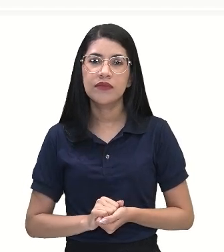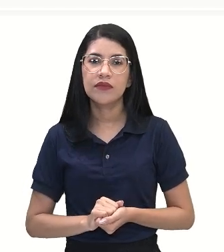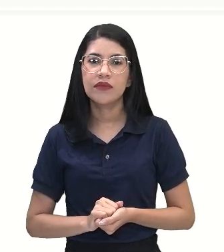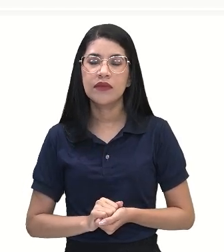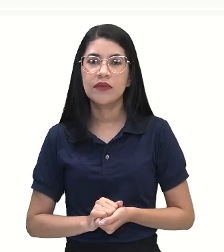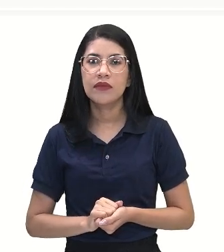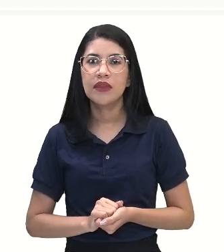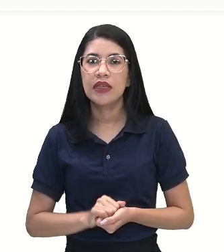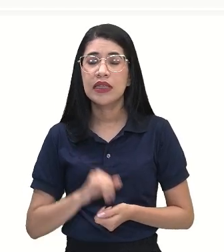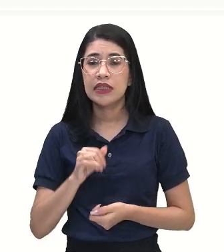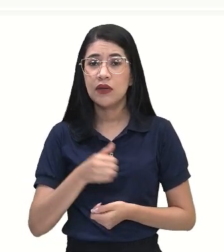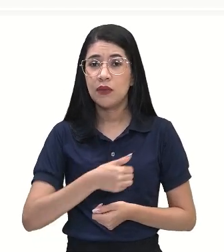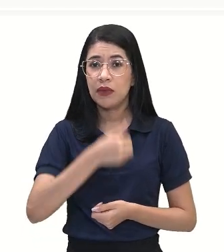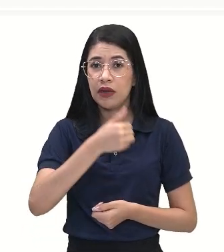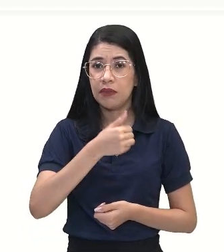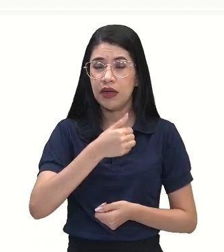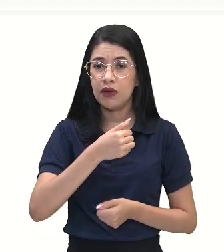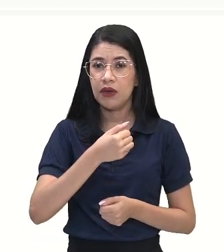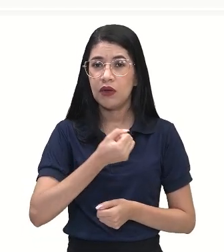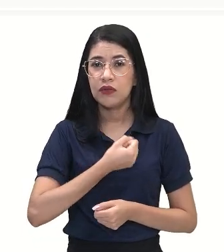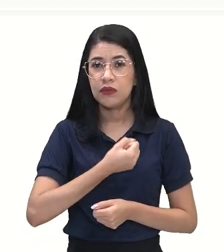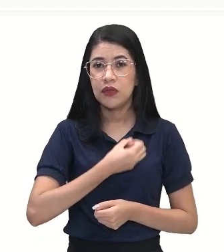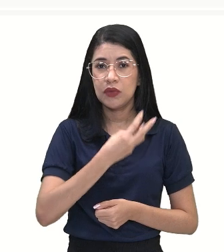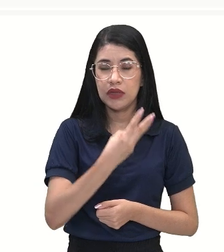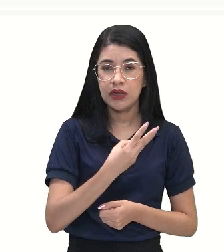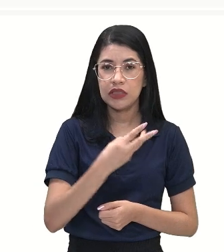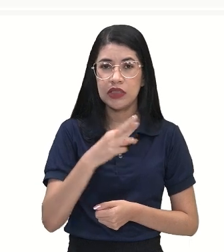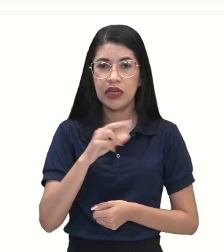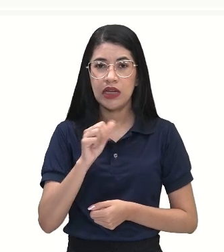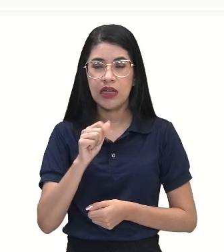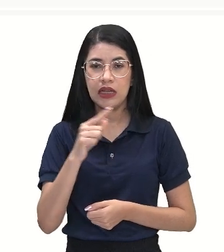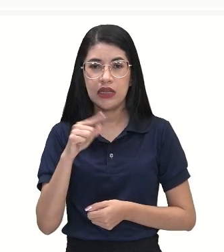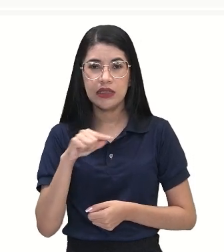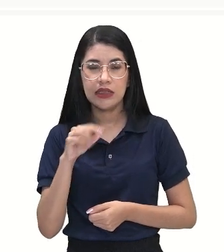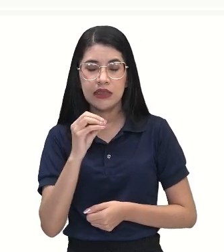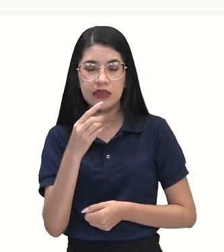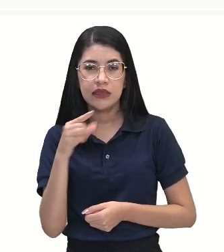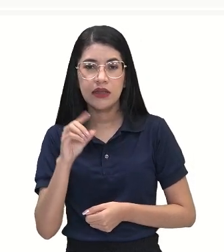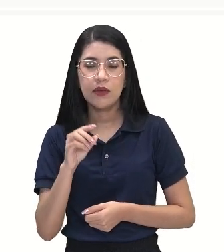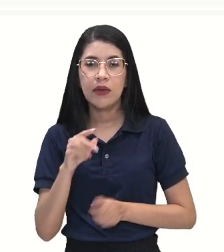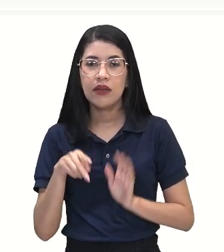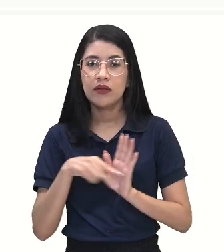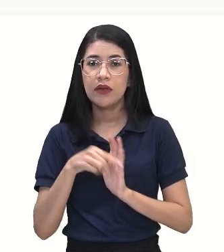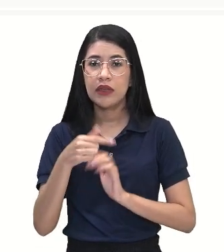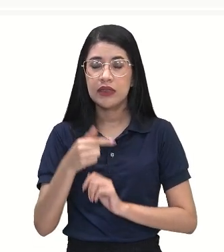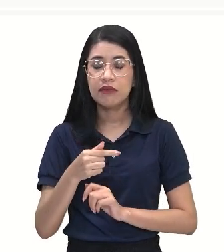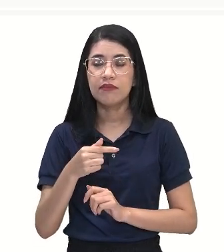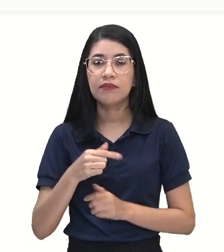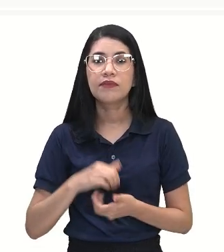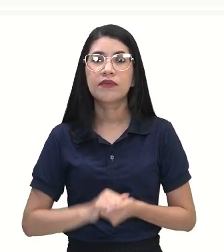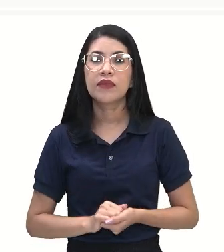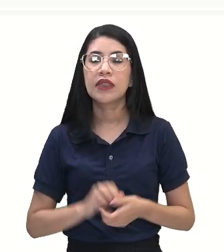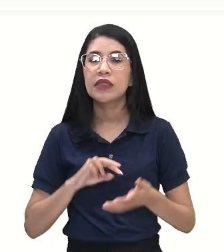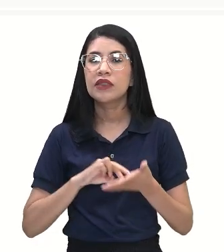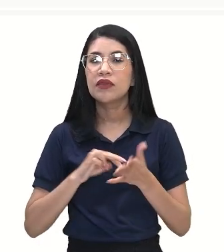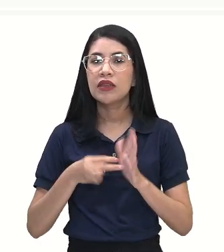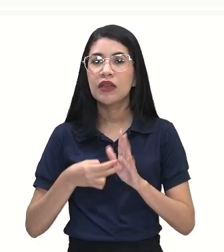primeiro termo é 3 e a razão é 7, e eu tenho uma PG, então eu